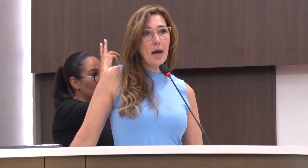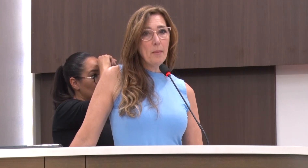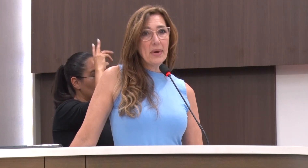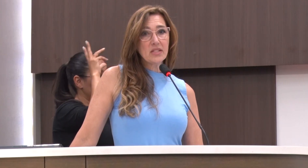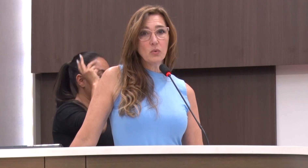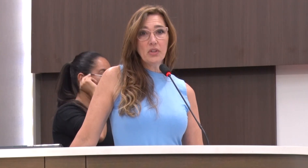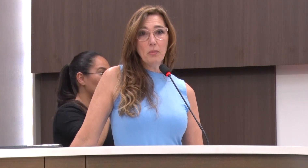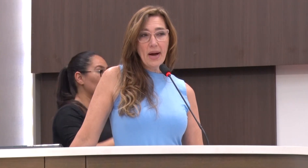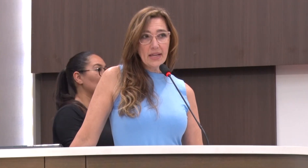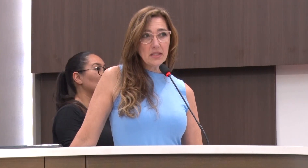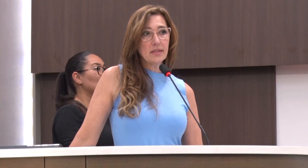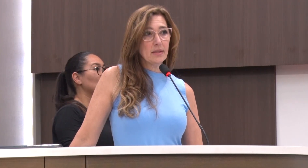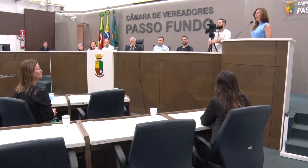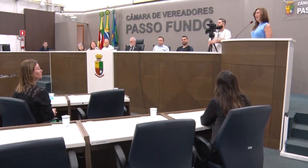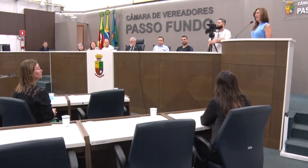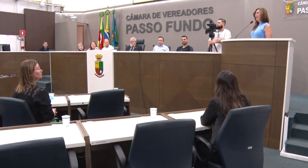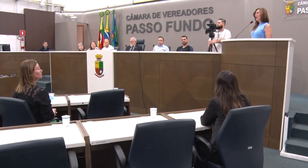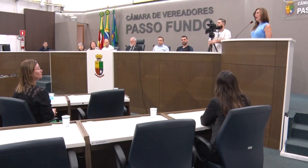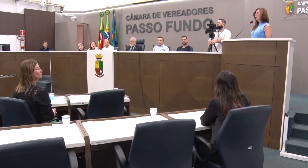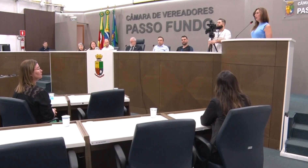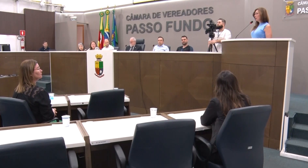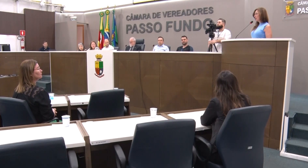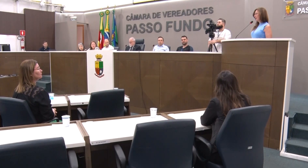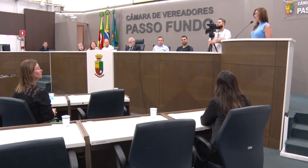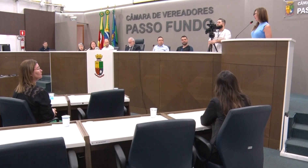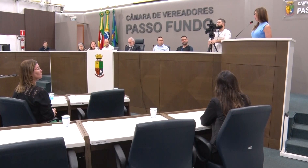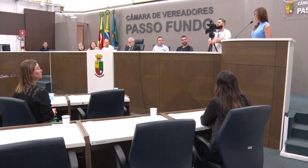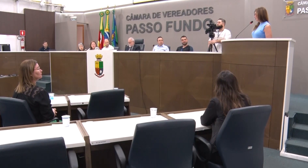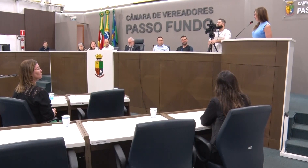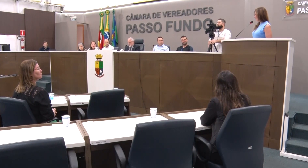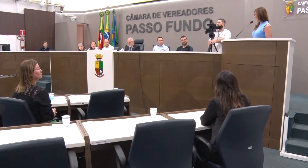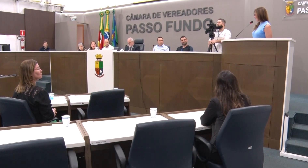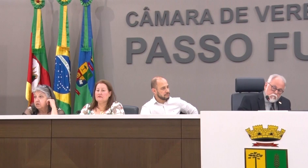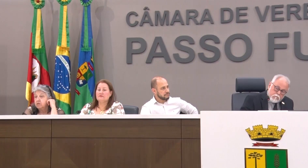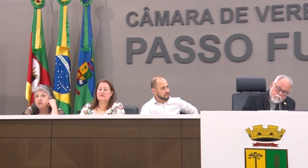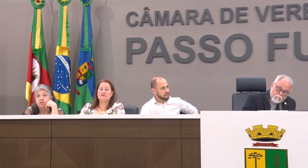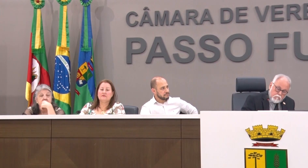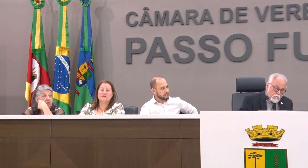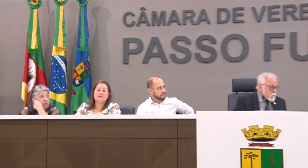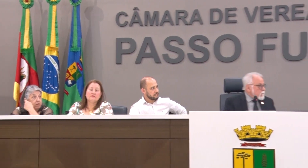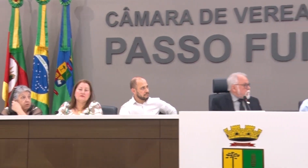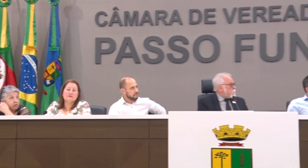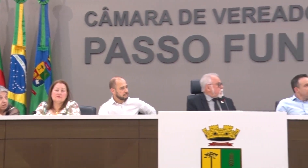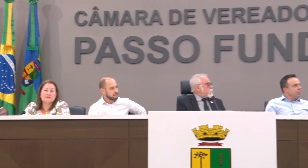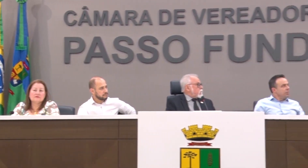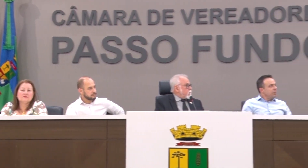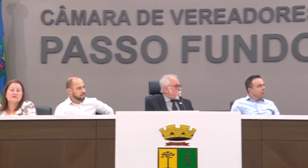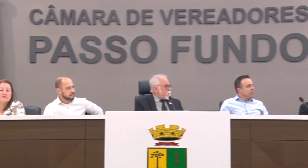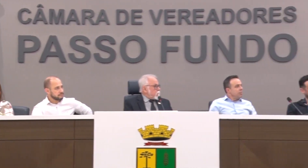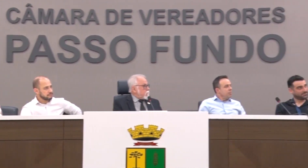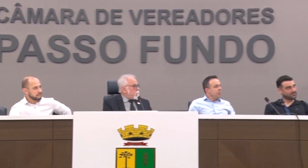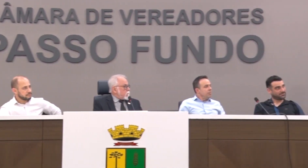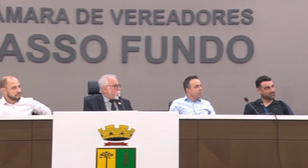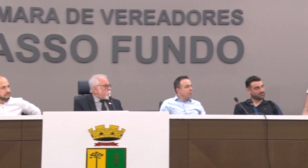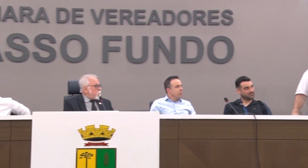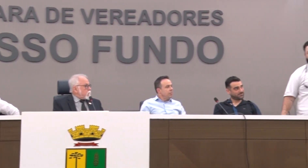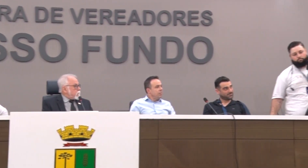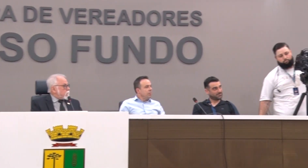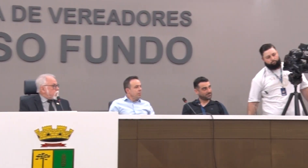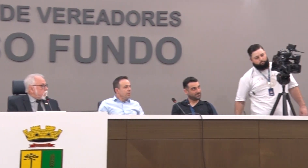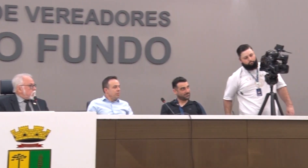Thaisa Carla Antonioli. Em seu discurso de agradecimento, lembrou do período em que se dedicou